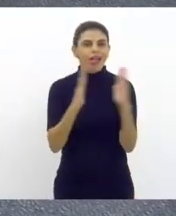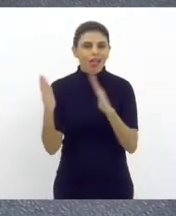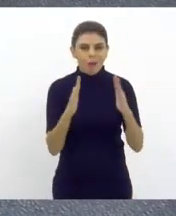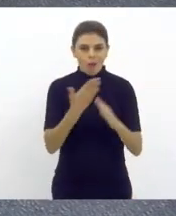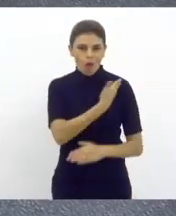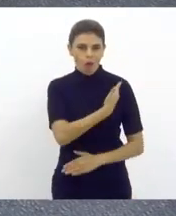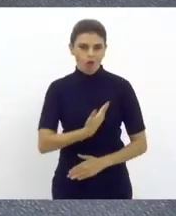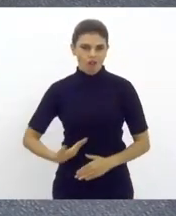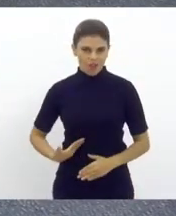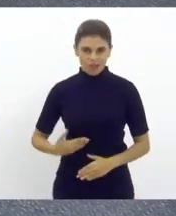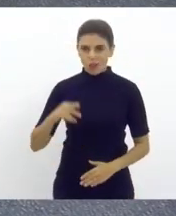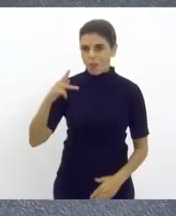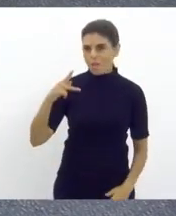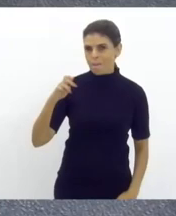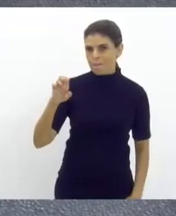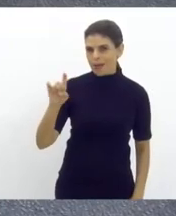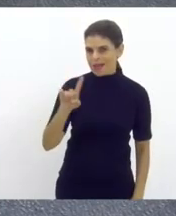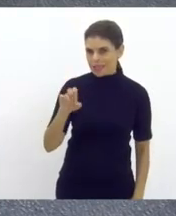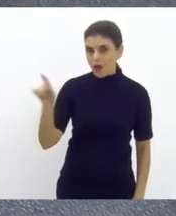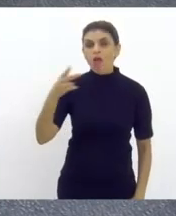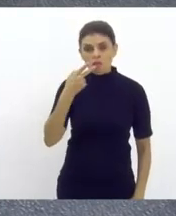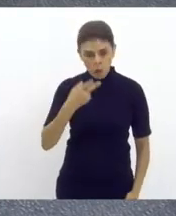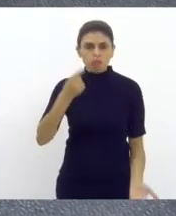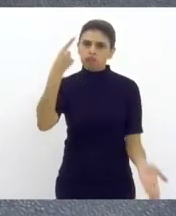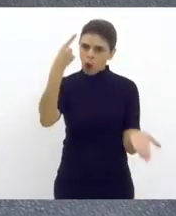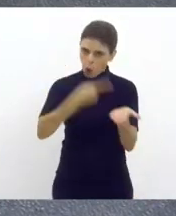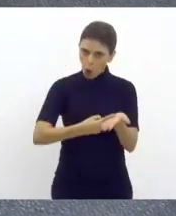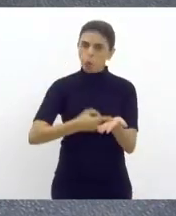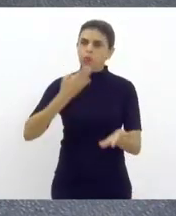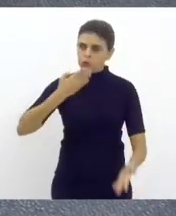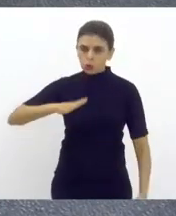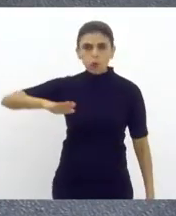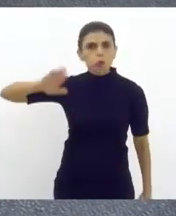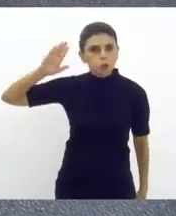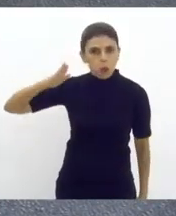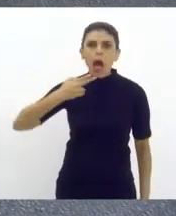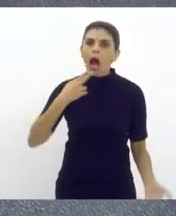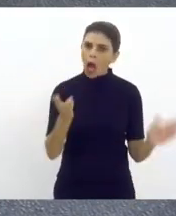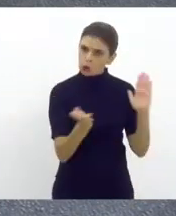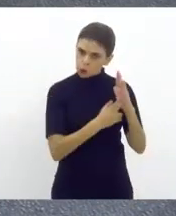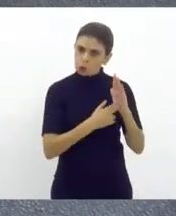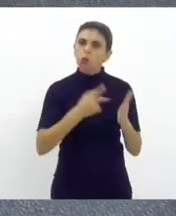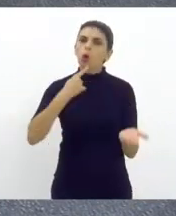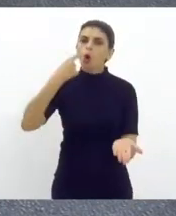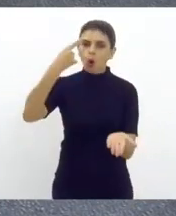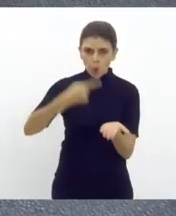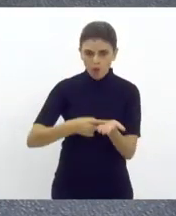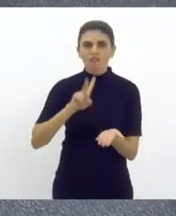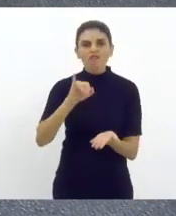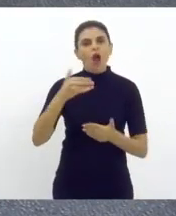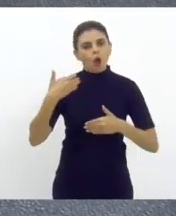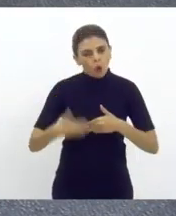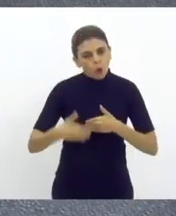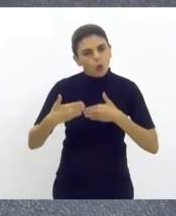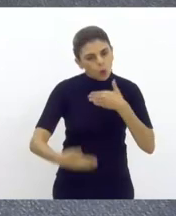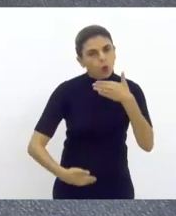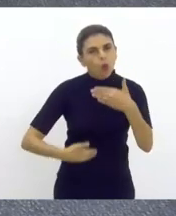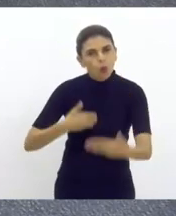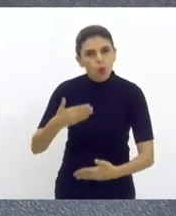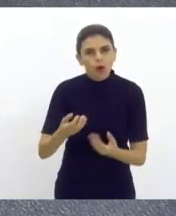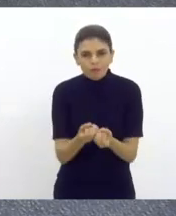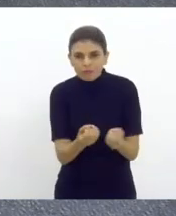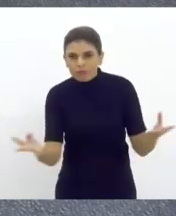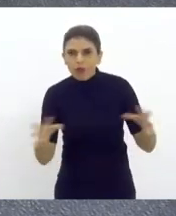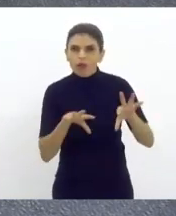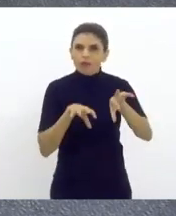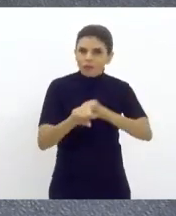o governador assumiu esse compromisso juntamente com essa casa de dar seguimento armar esses